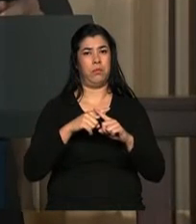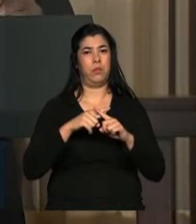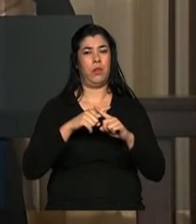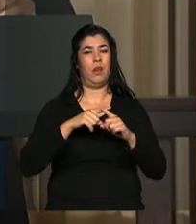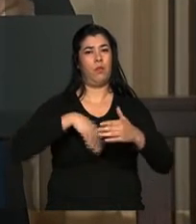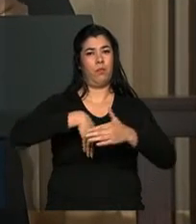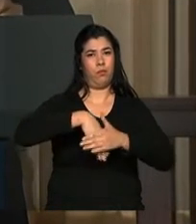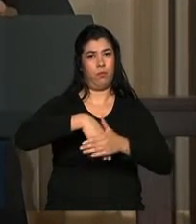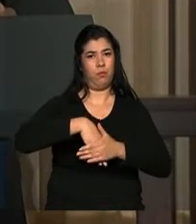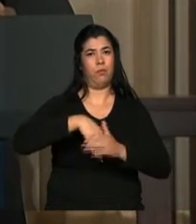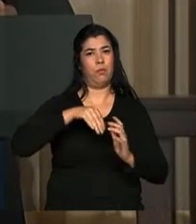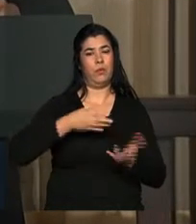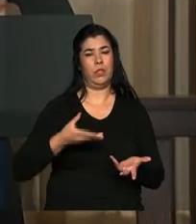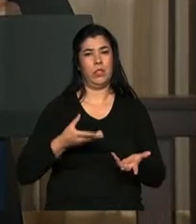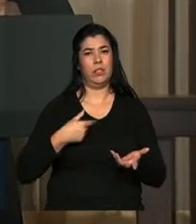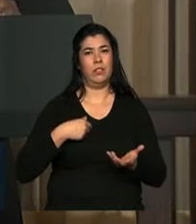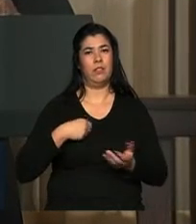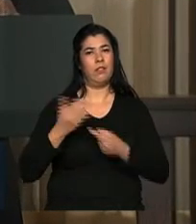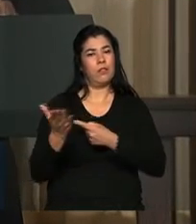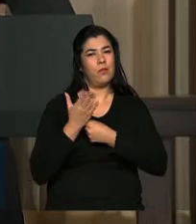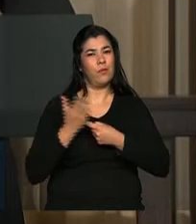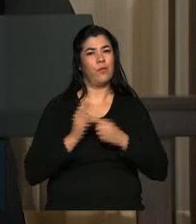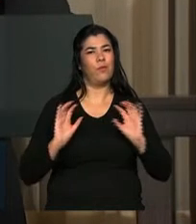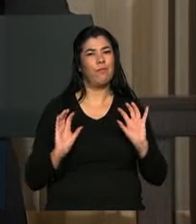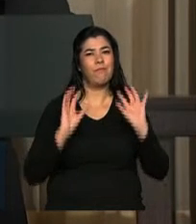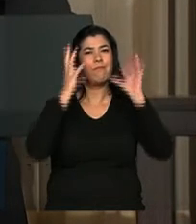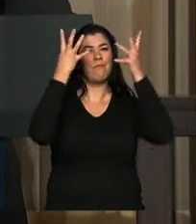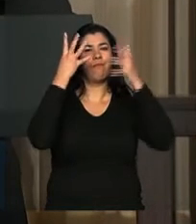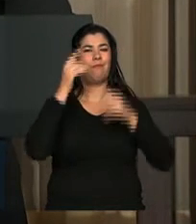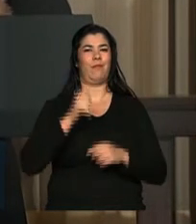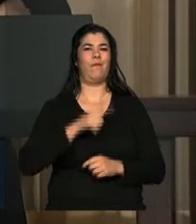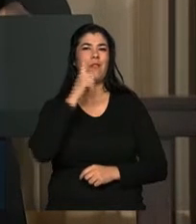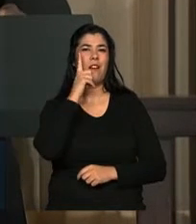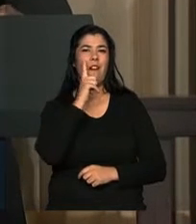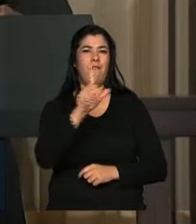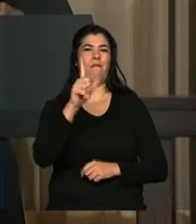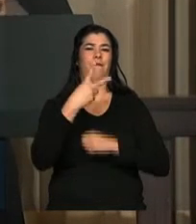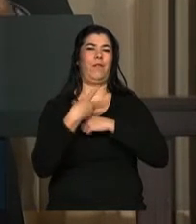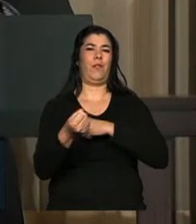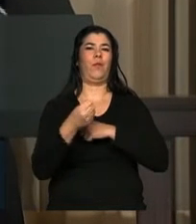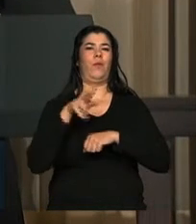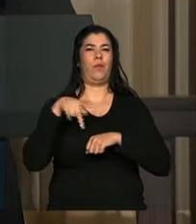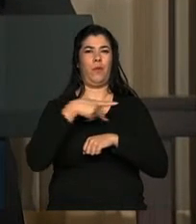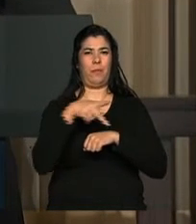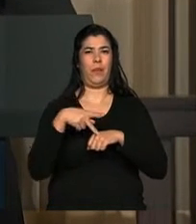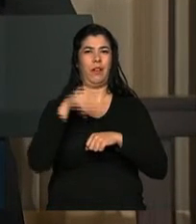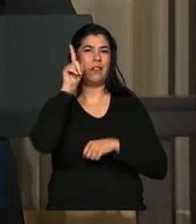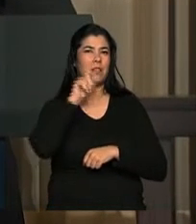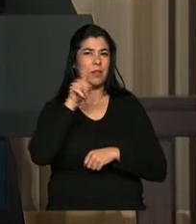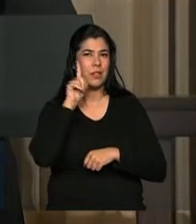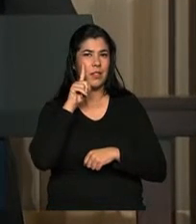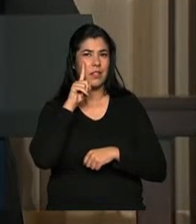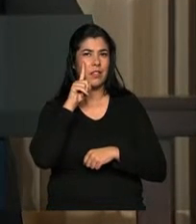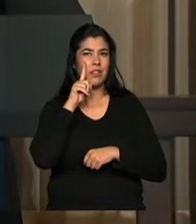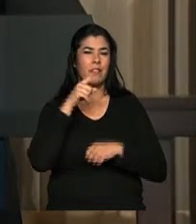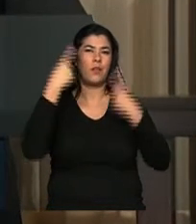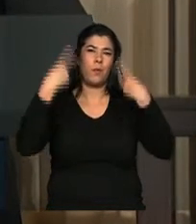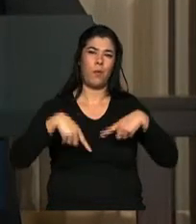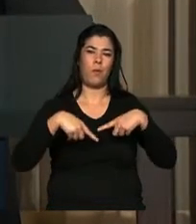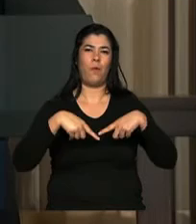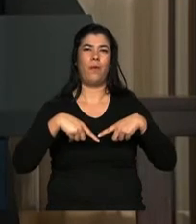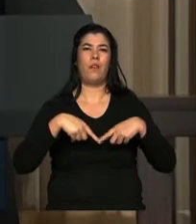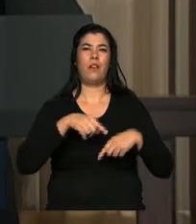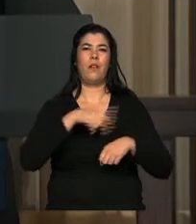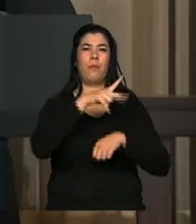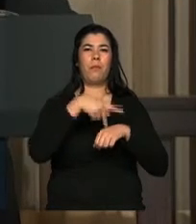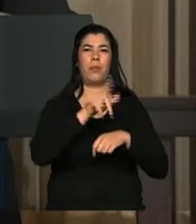ajudou a celebrar a vitória dos Estados Unidos sobre Gana. E mais recentemente,